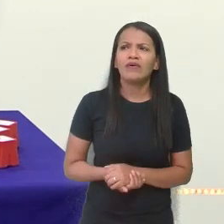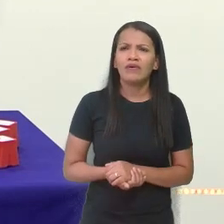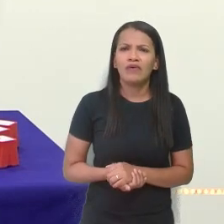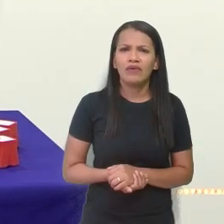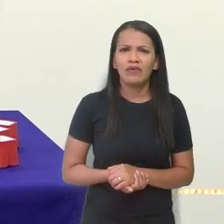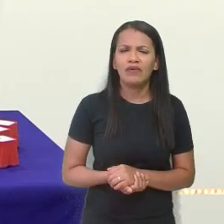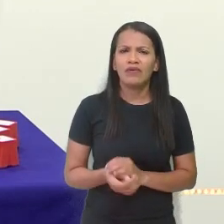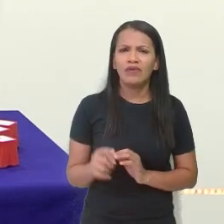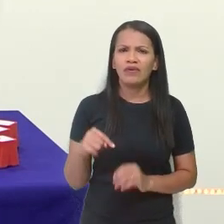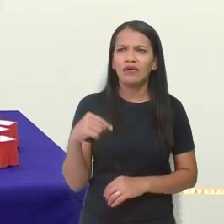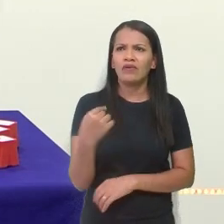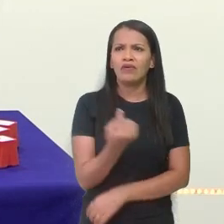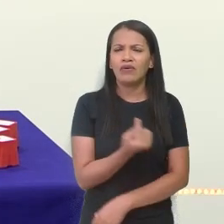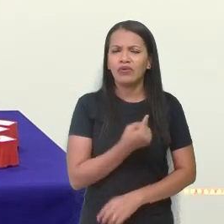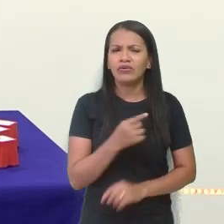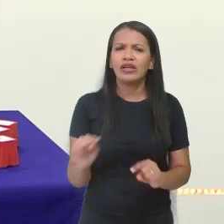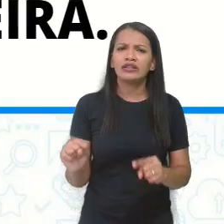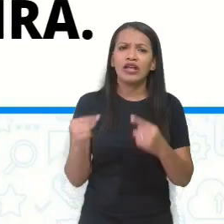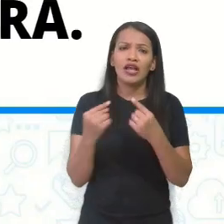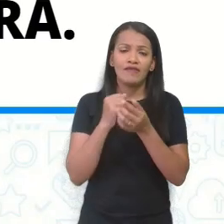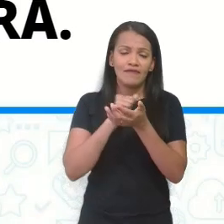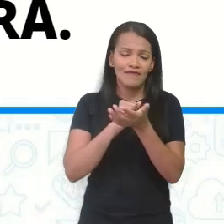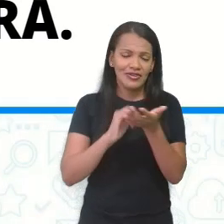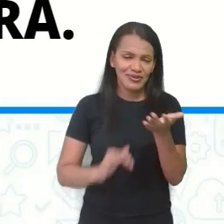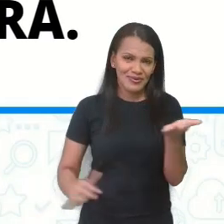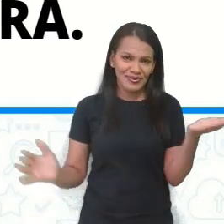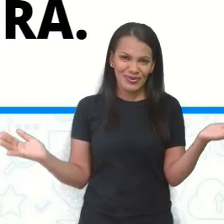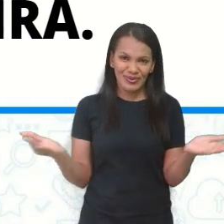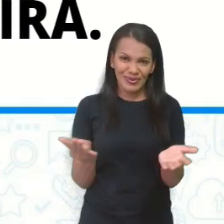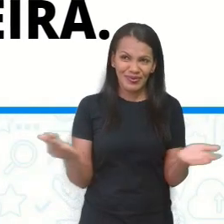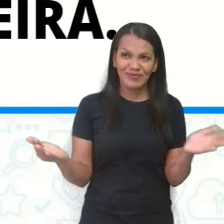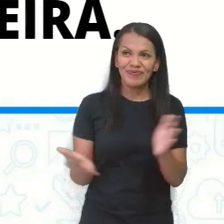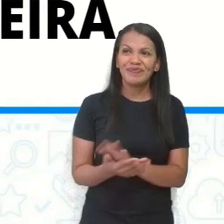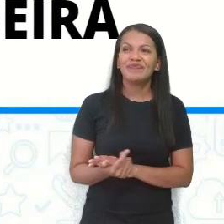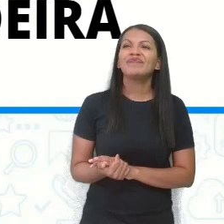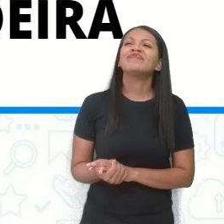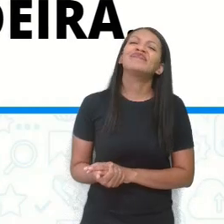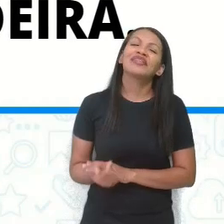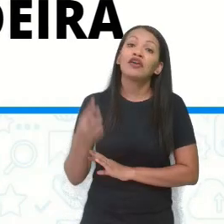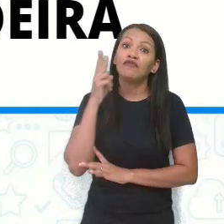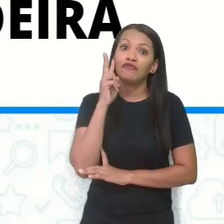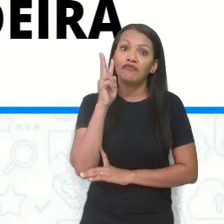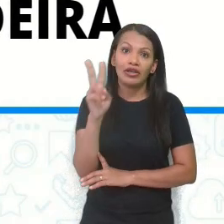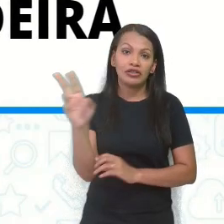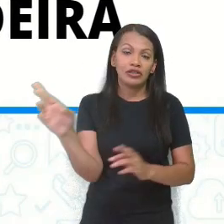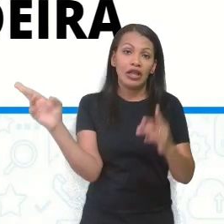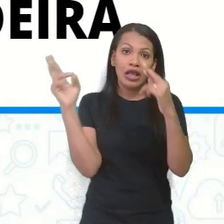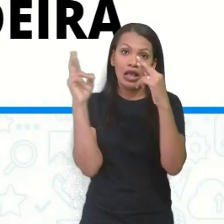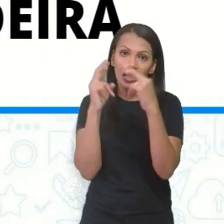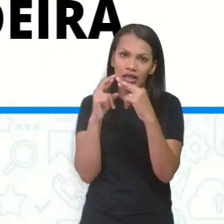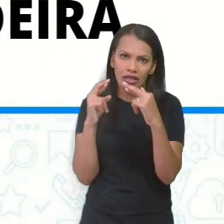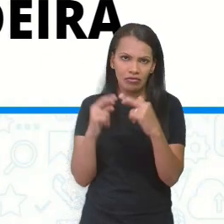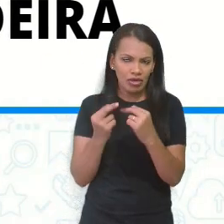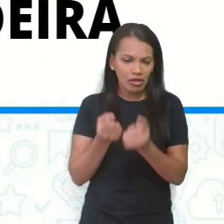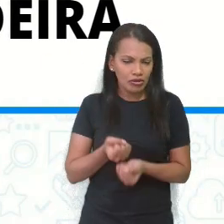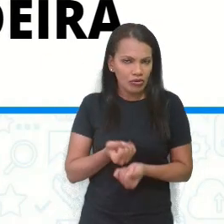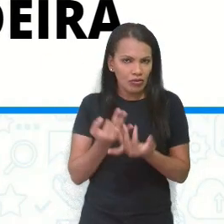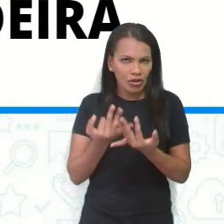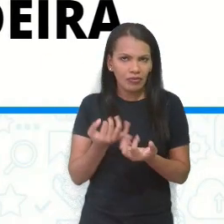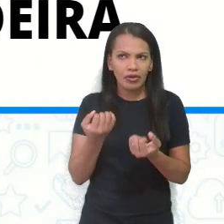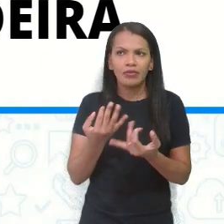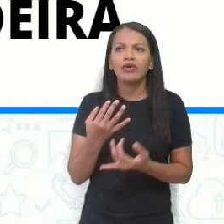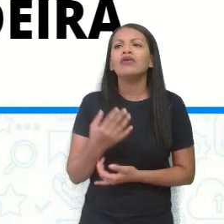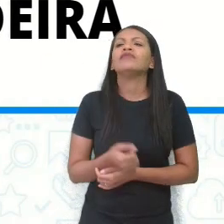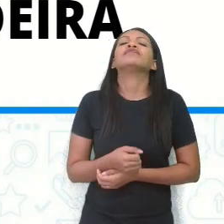o nosso desafio. Olha só o nosso desafio. Marque as rimas do poema Canto